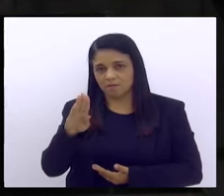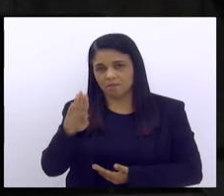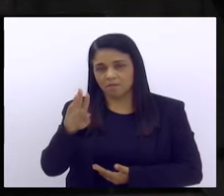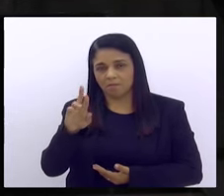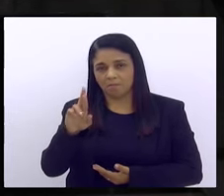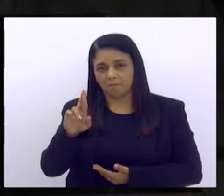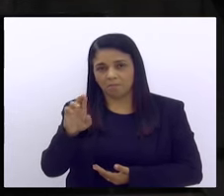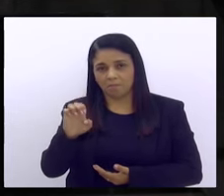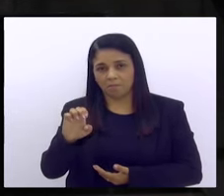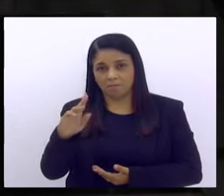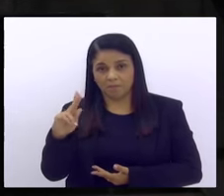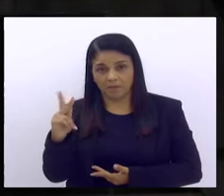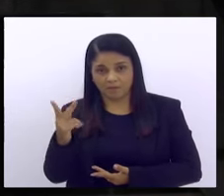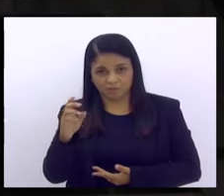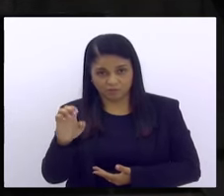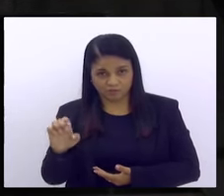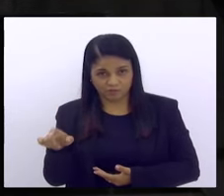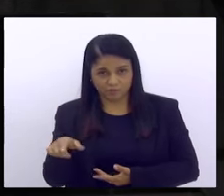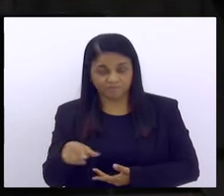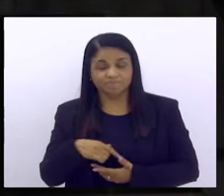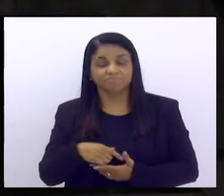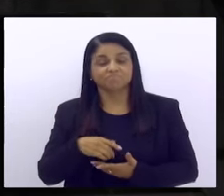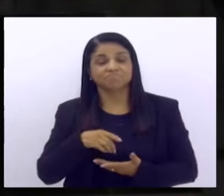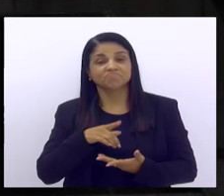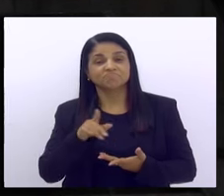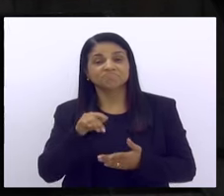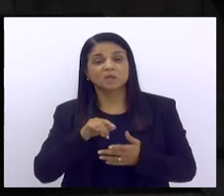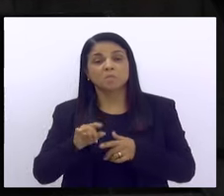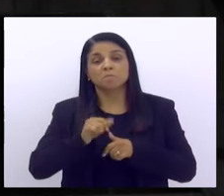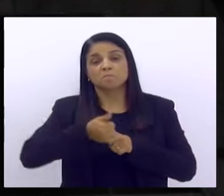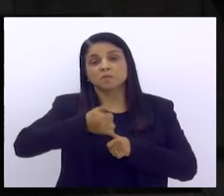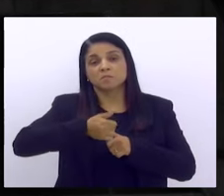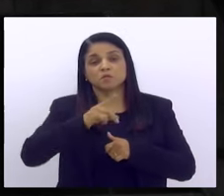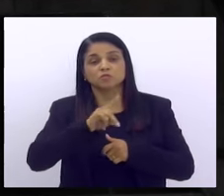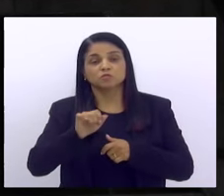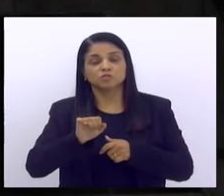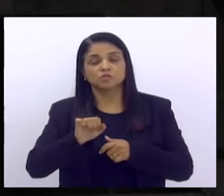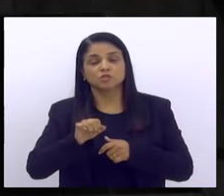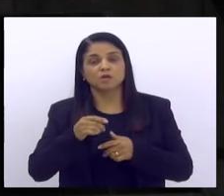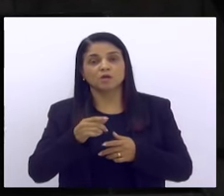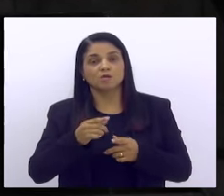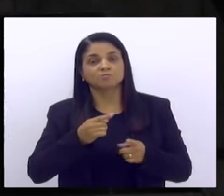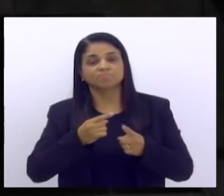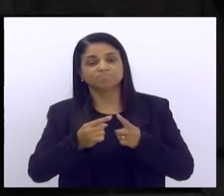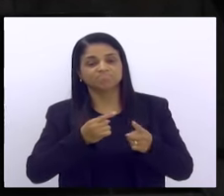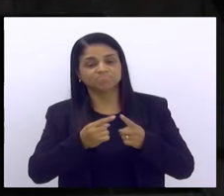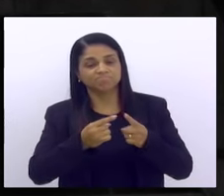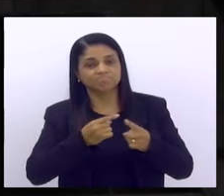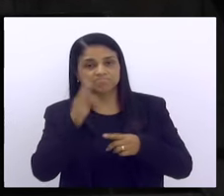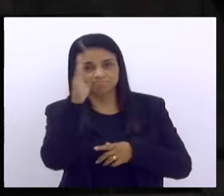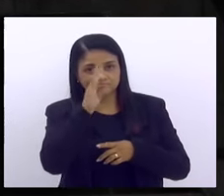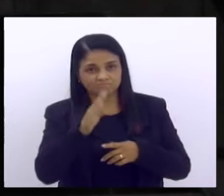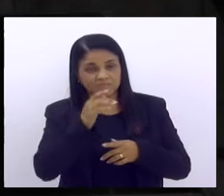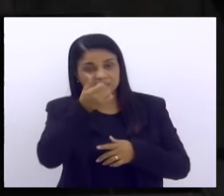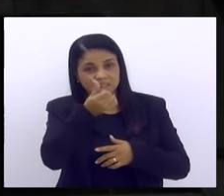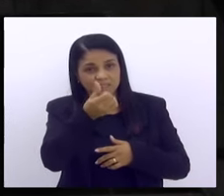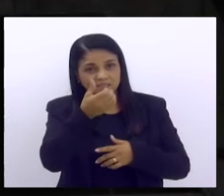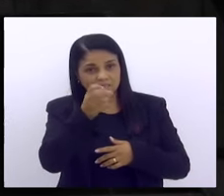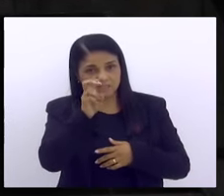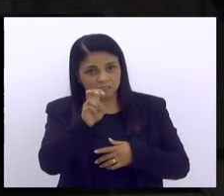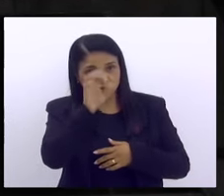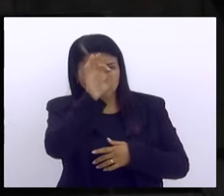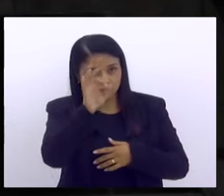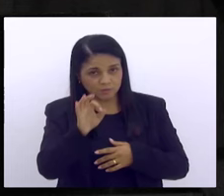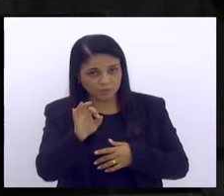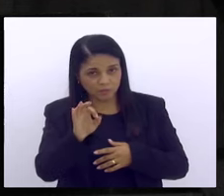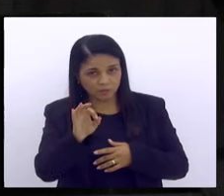Ele publicou uma matéria, deputado Rodrigo Amorim, que diz assim: primeiro dia útil da seletiva na Avenida Brasil reduz em 65% o tempo médio de viagem